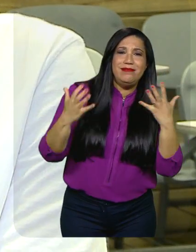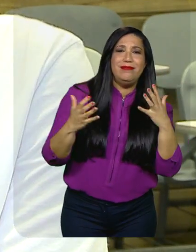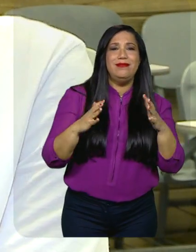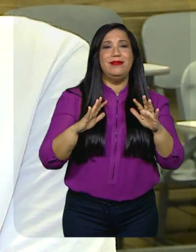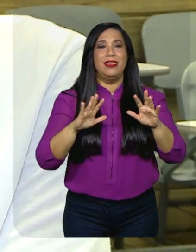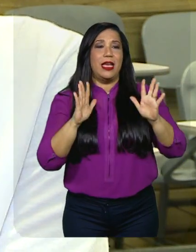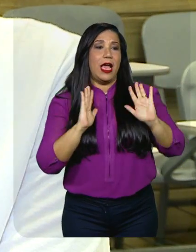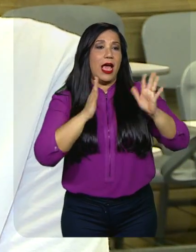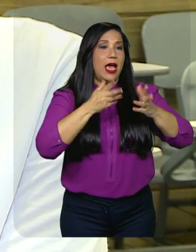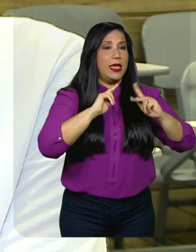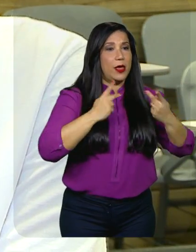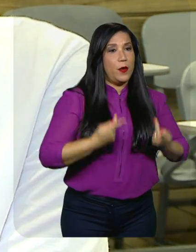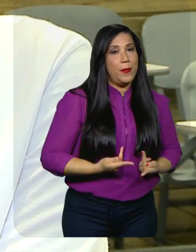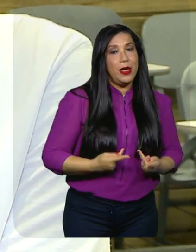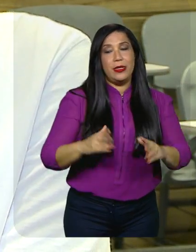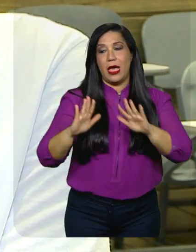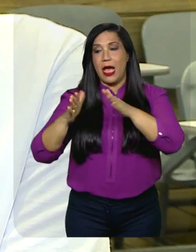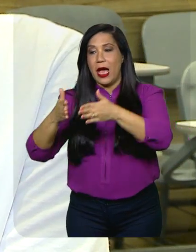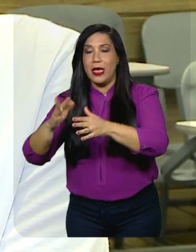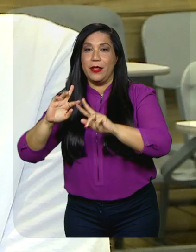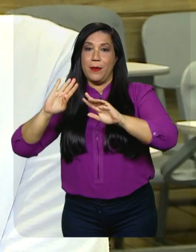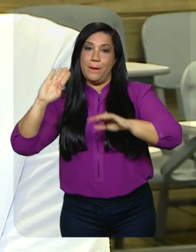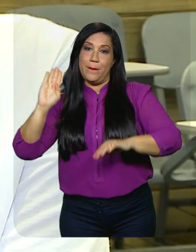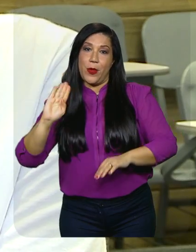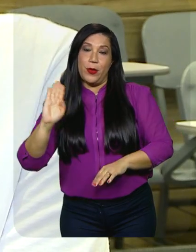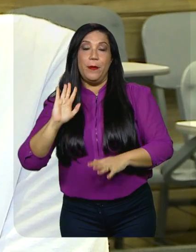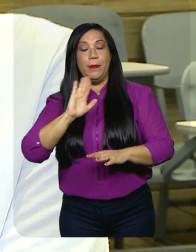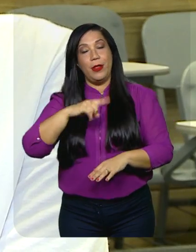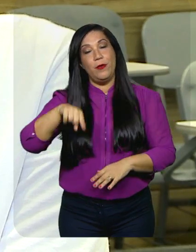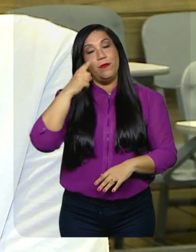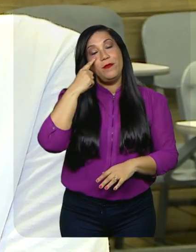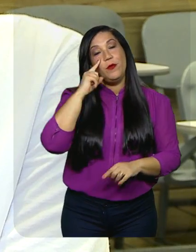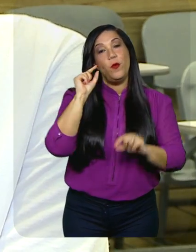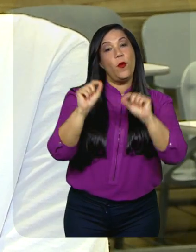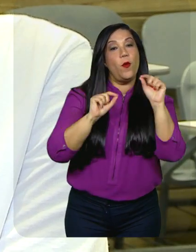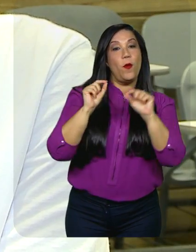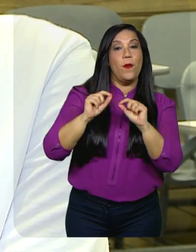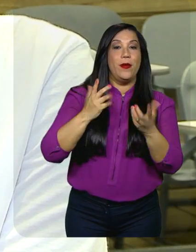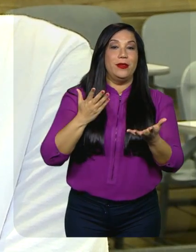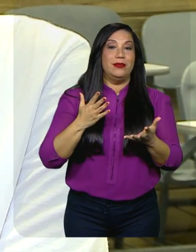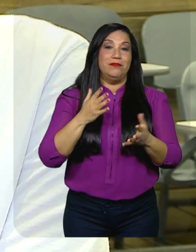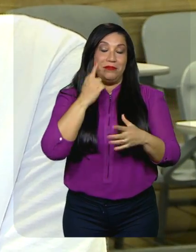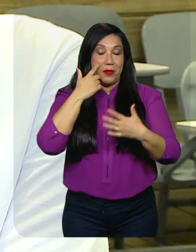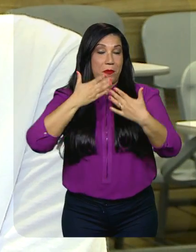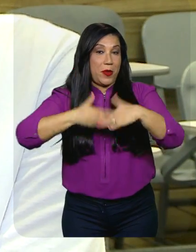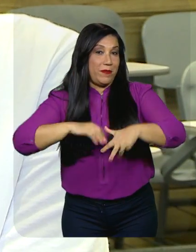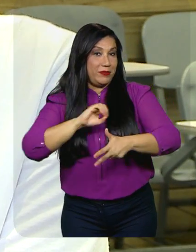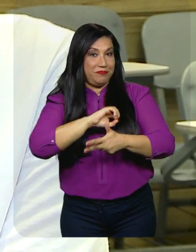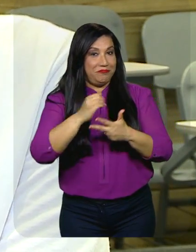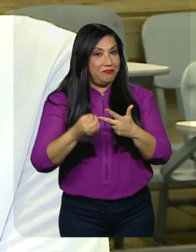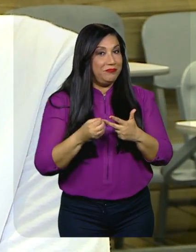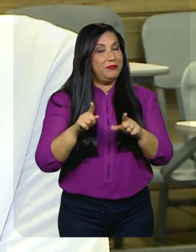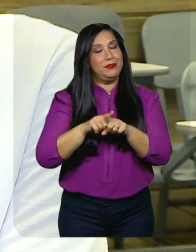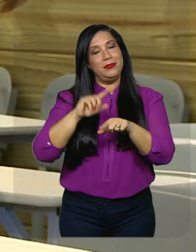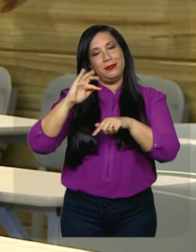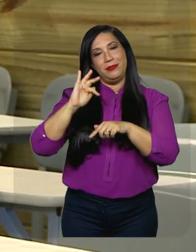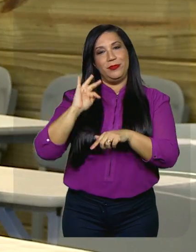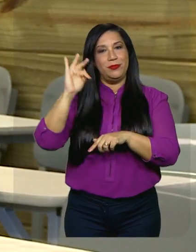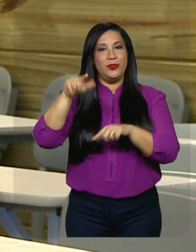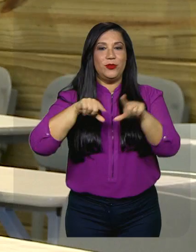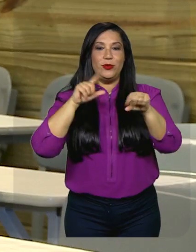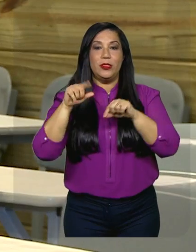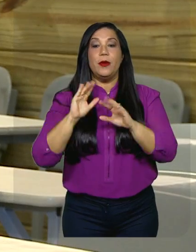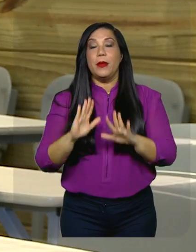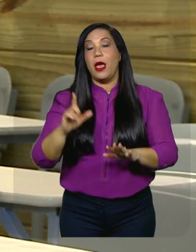de humanas, a área de biológicas, mas a gente vai ver como é que vai ser o resultado do Enem e até lá a gente escolhe.